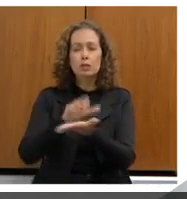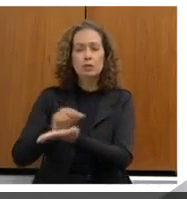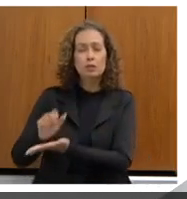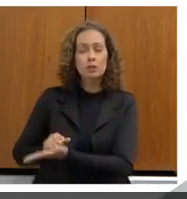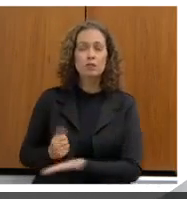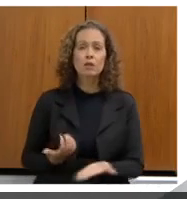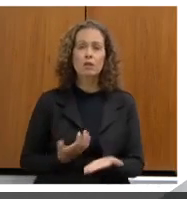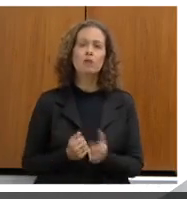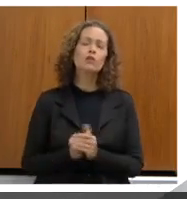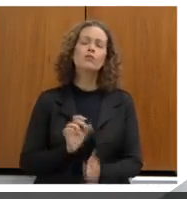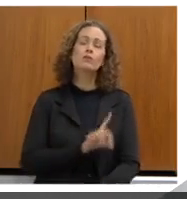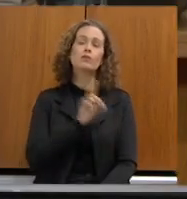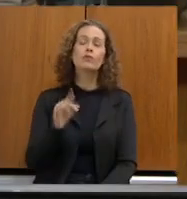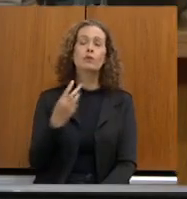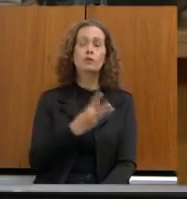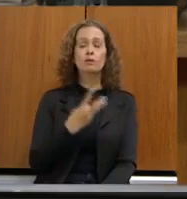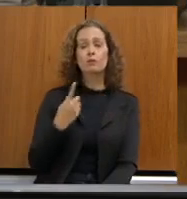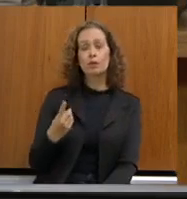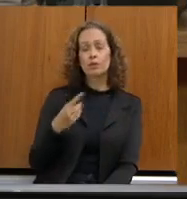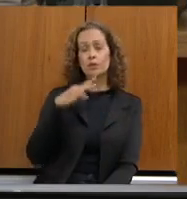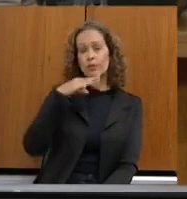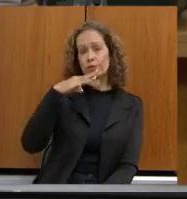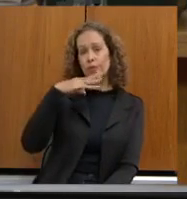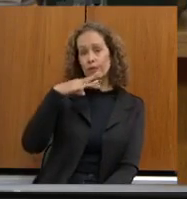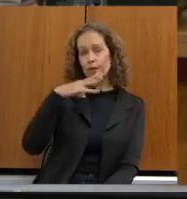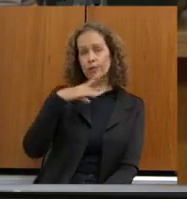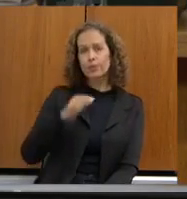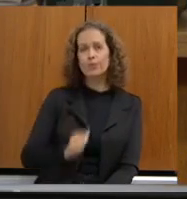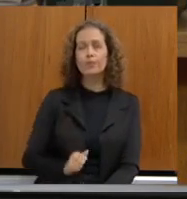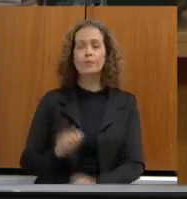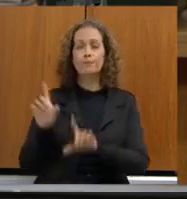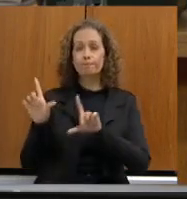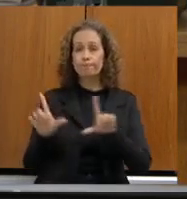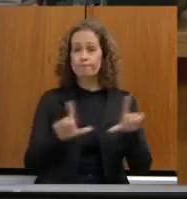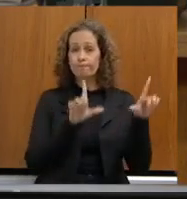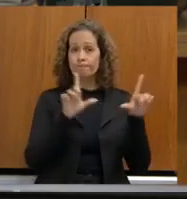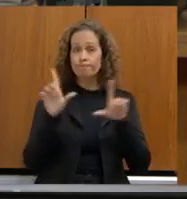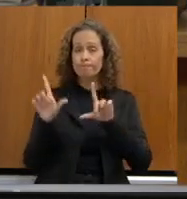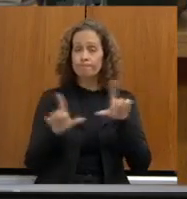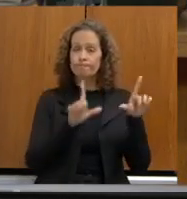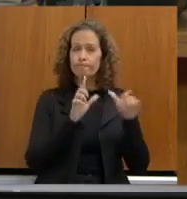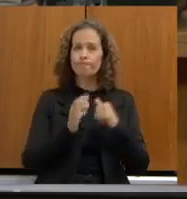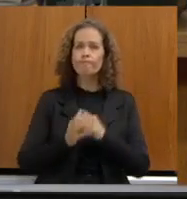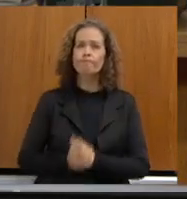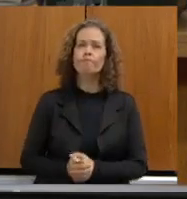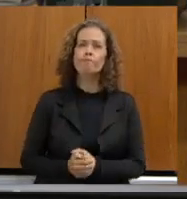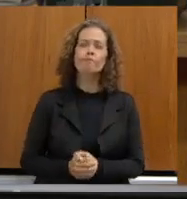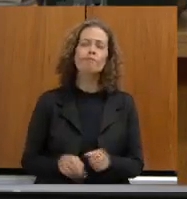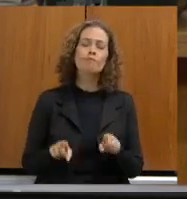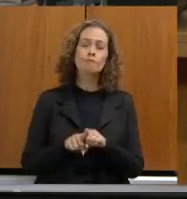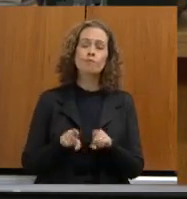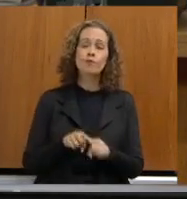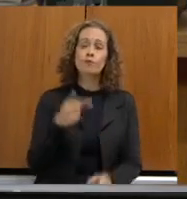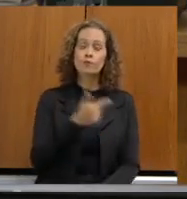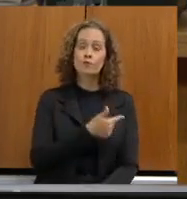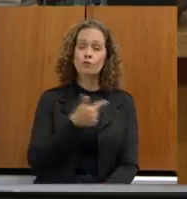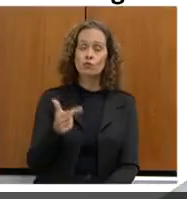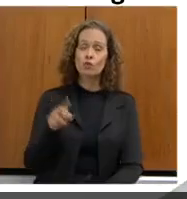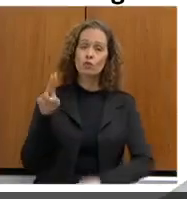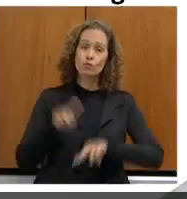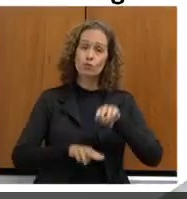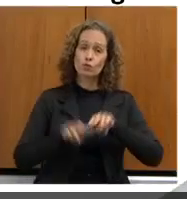agora de 31 de Março pode passar por gentileza e o que um tiro em 22 de Junho